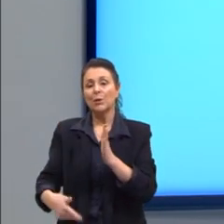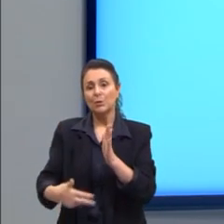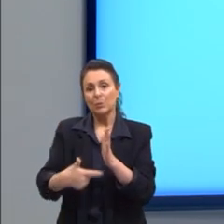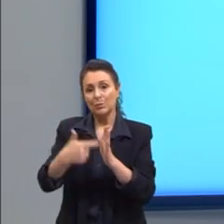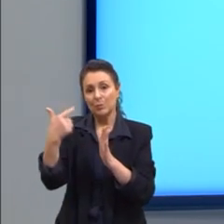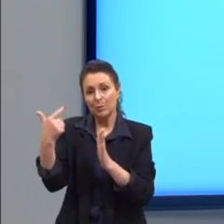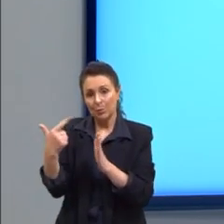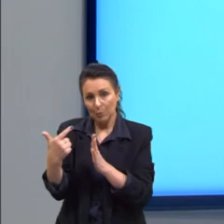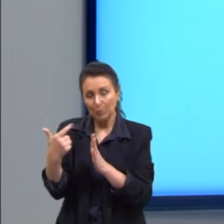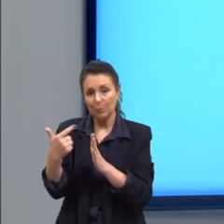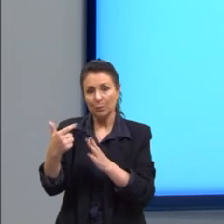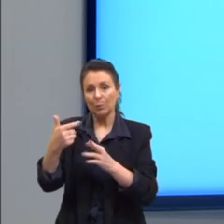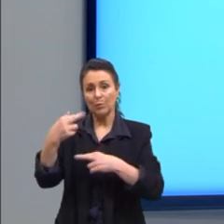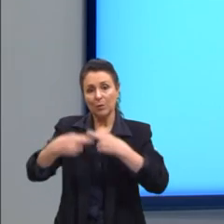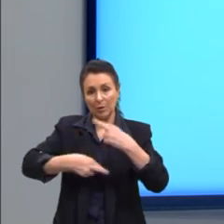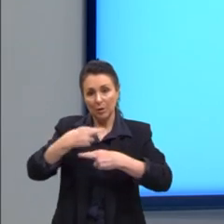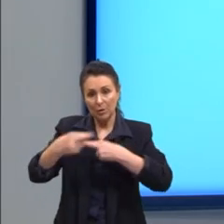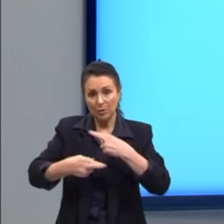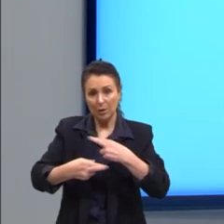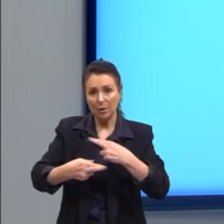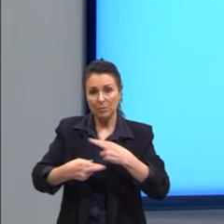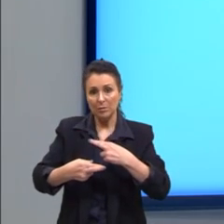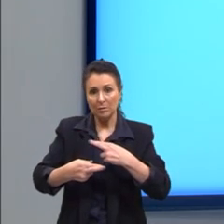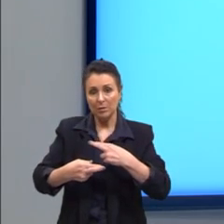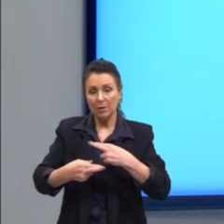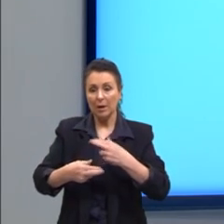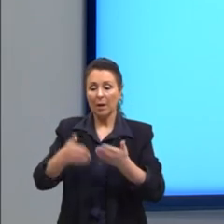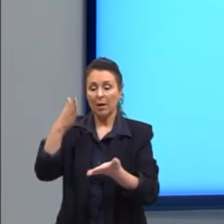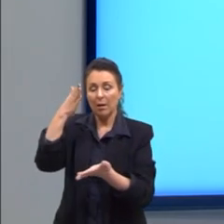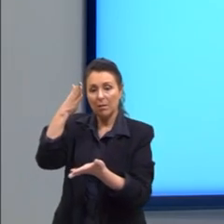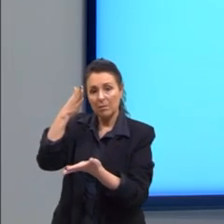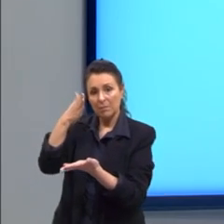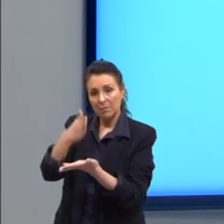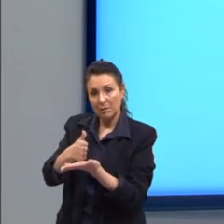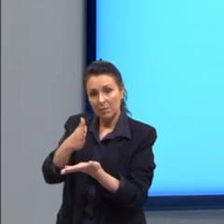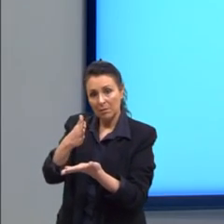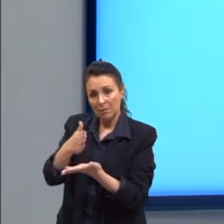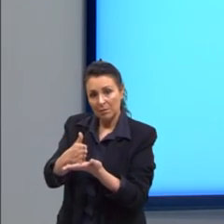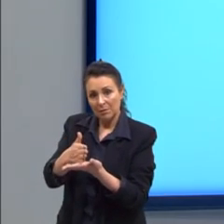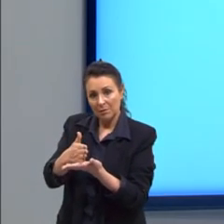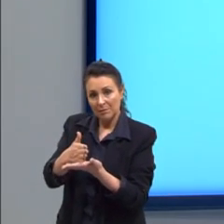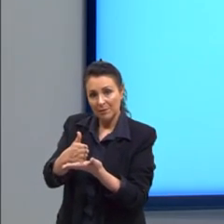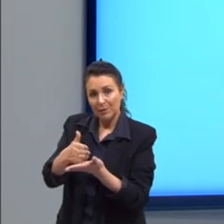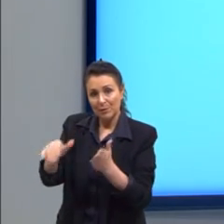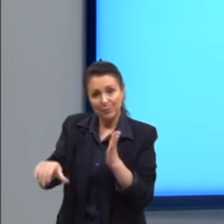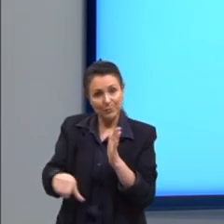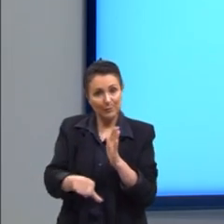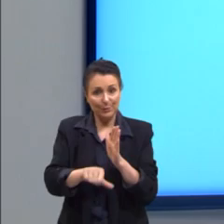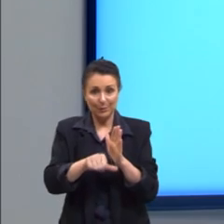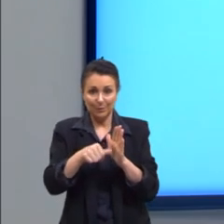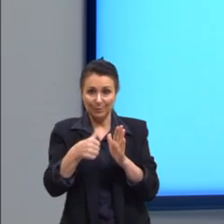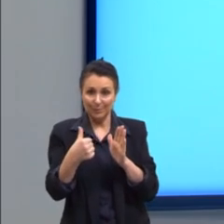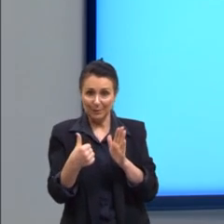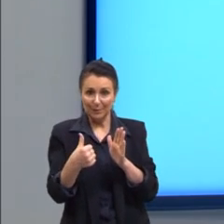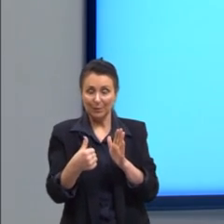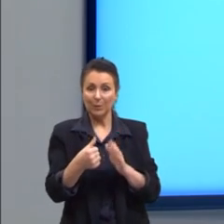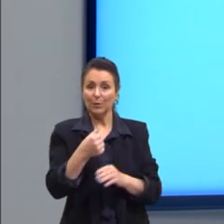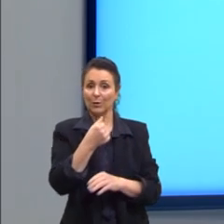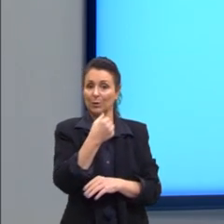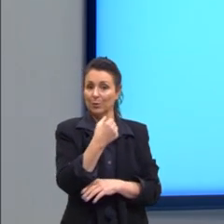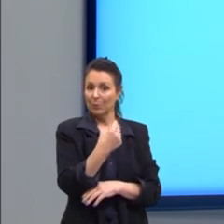segundo reagente é exatamente a metade do primeiro né